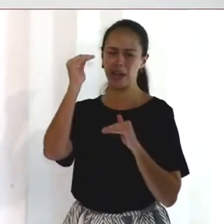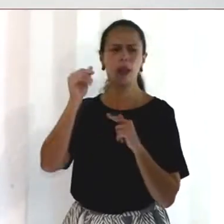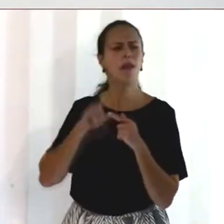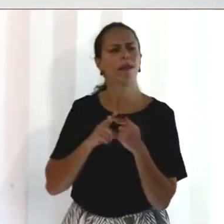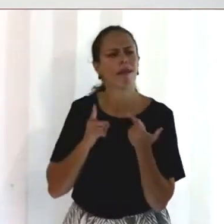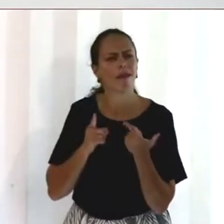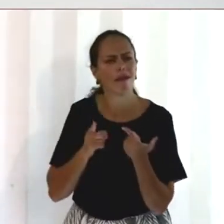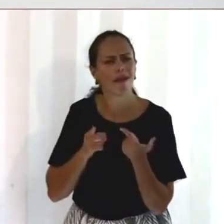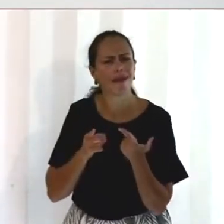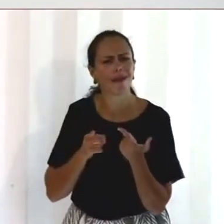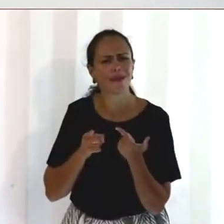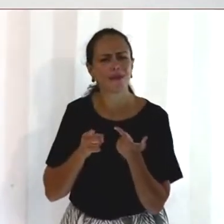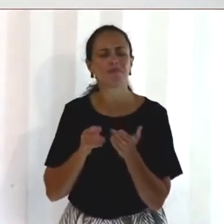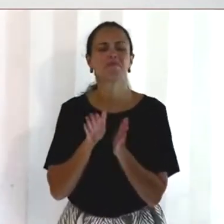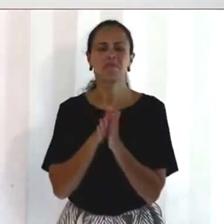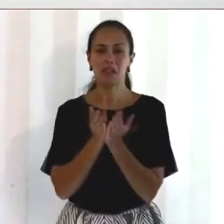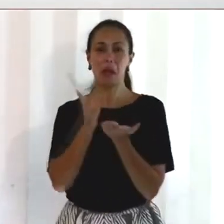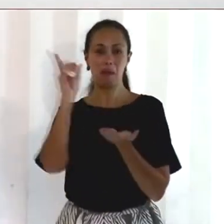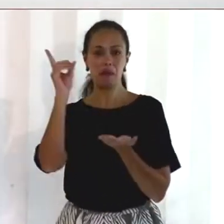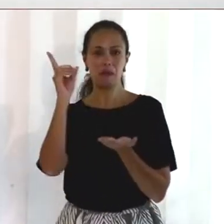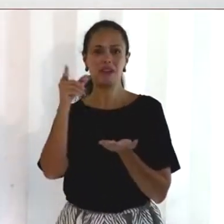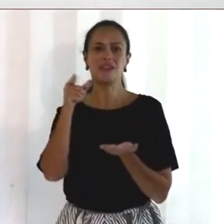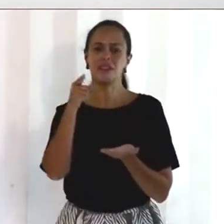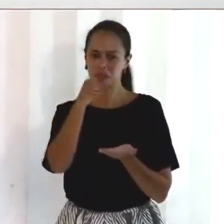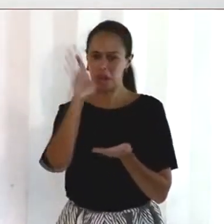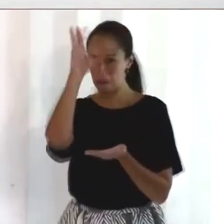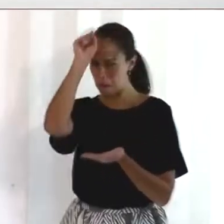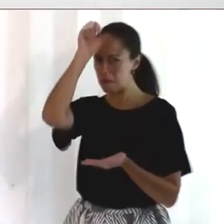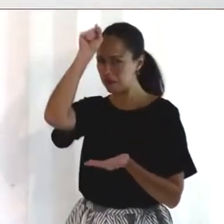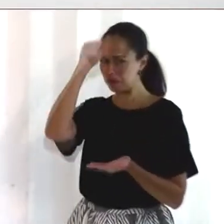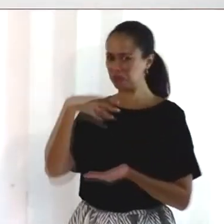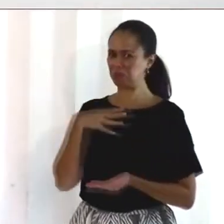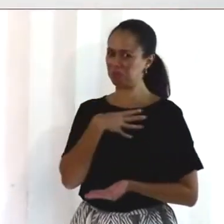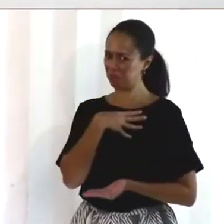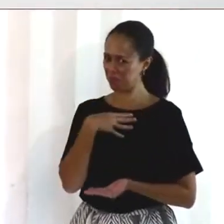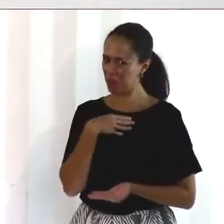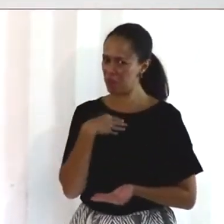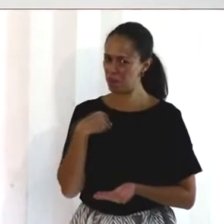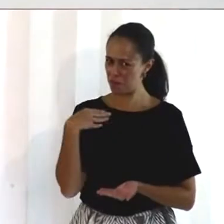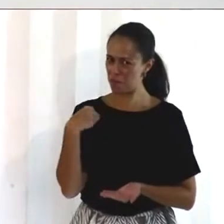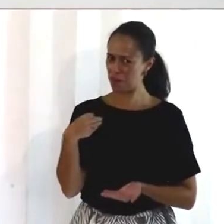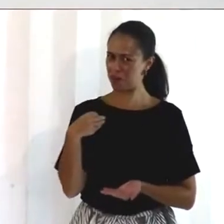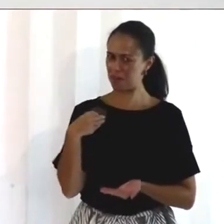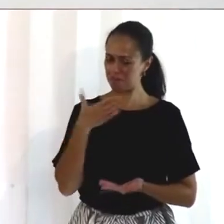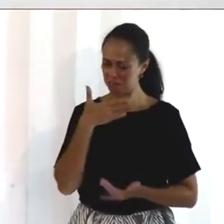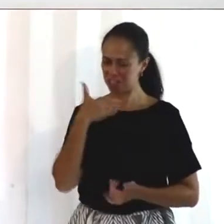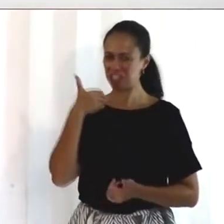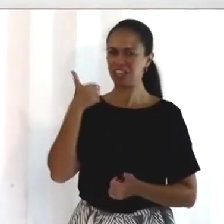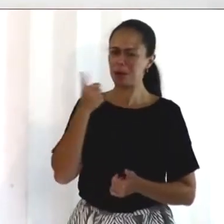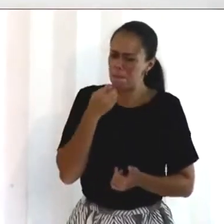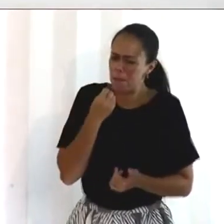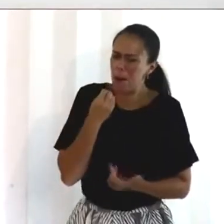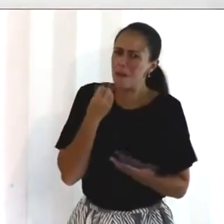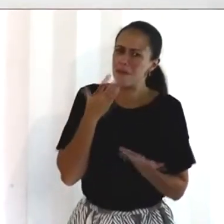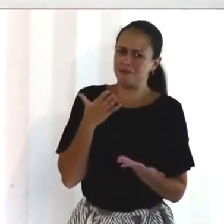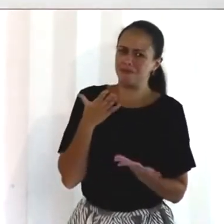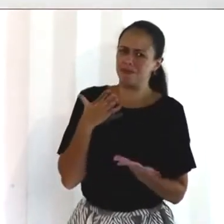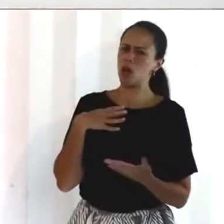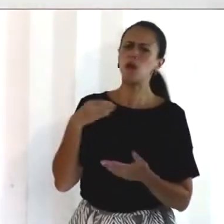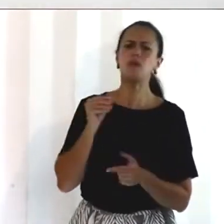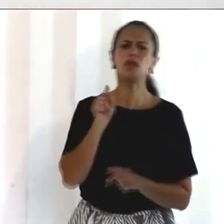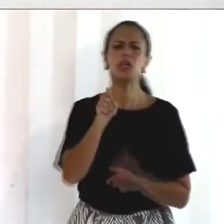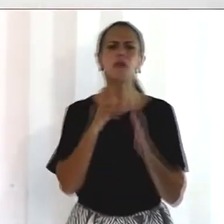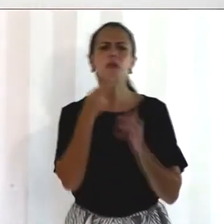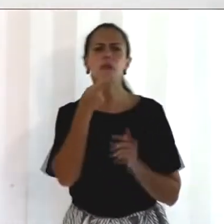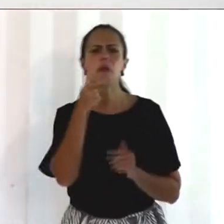faz ser um filho bom, te fará ser um filho bom do Pai dos céus, o